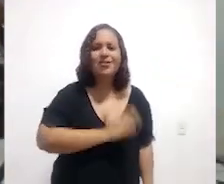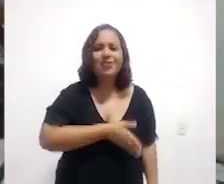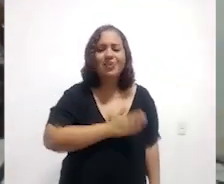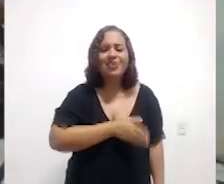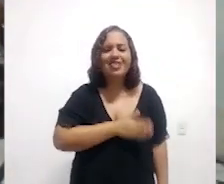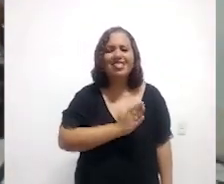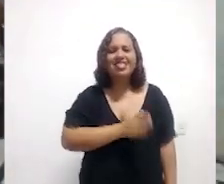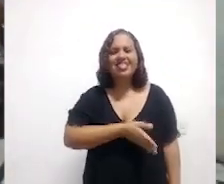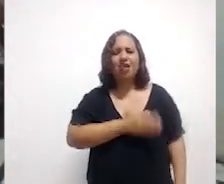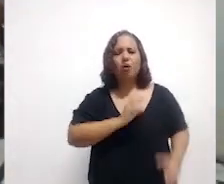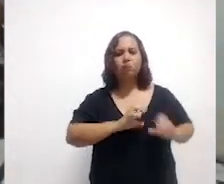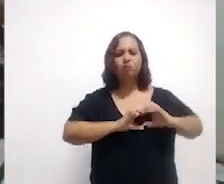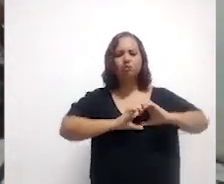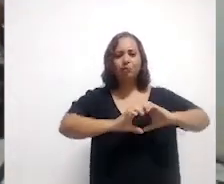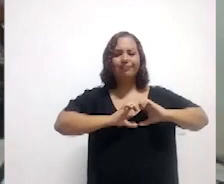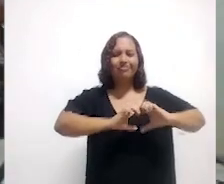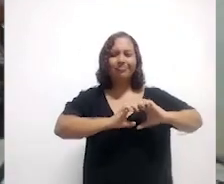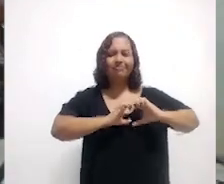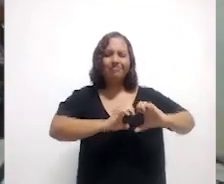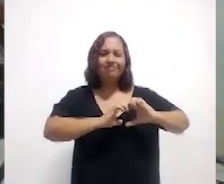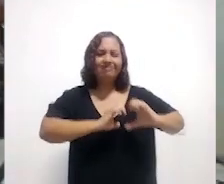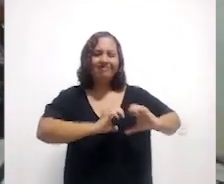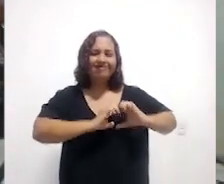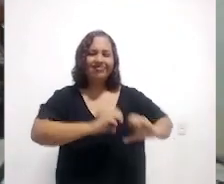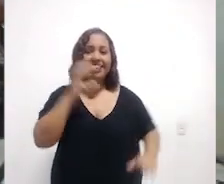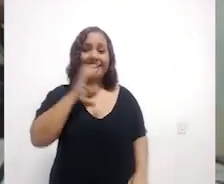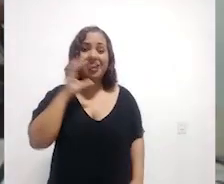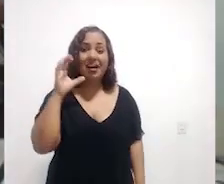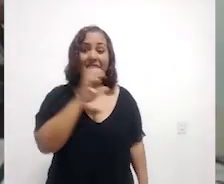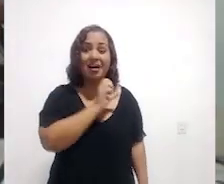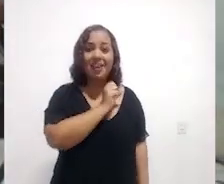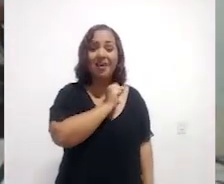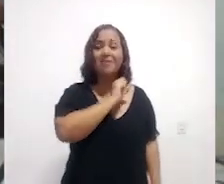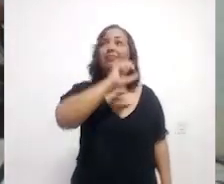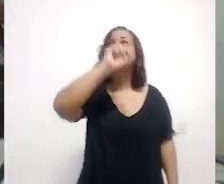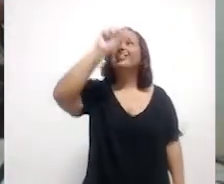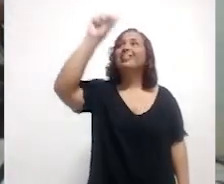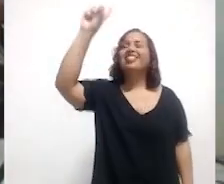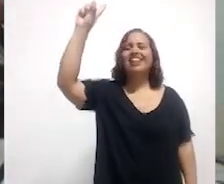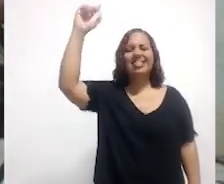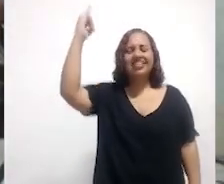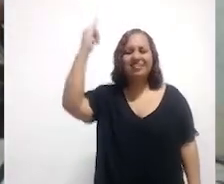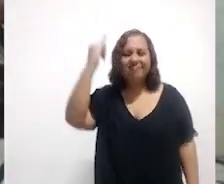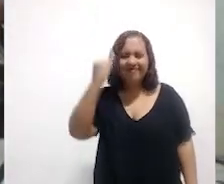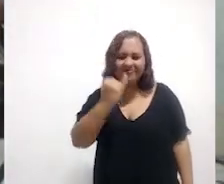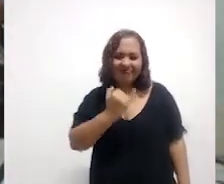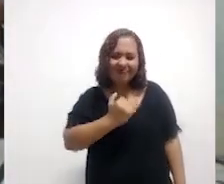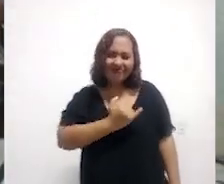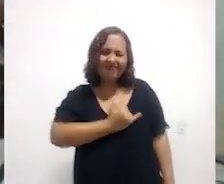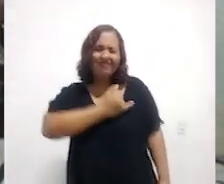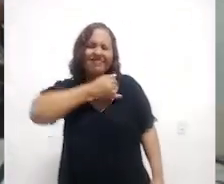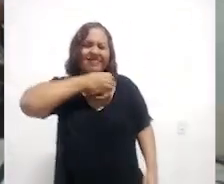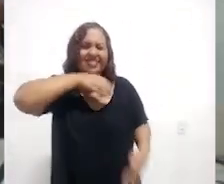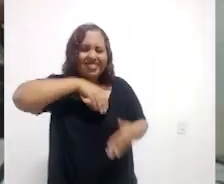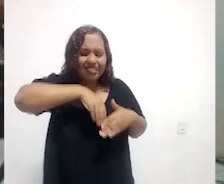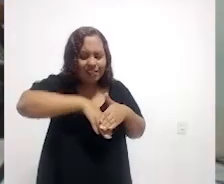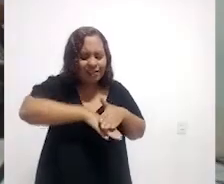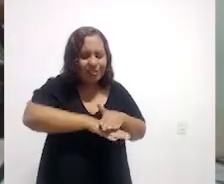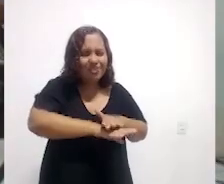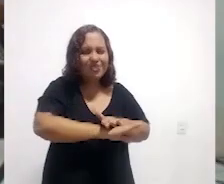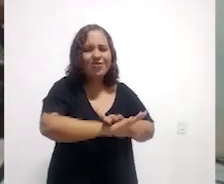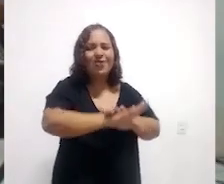acelerarem. É Ele mexendo no secreto da gente, um lugar que ninguém